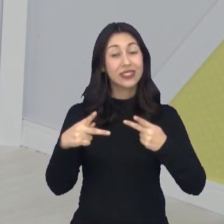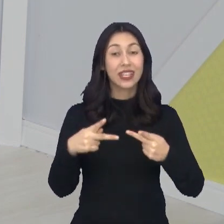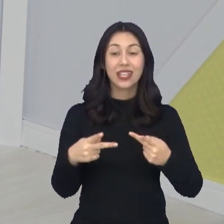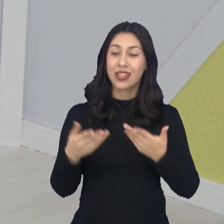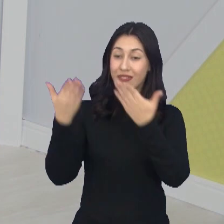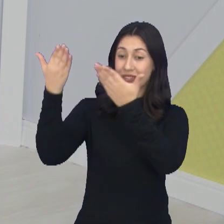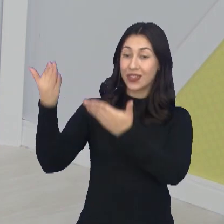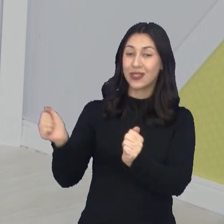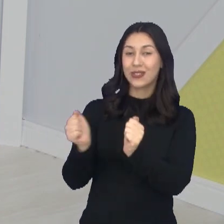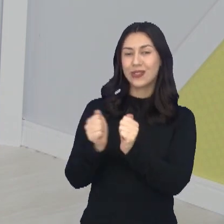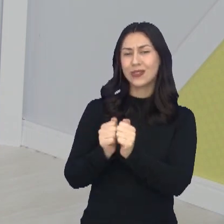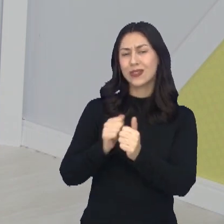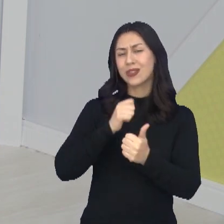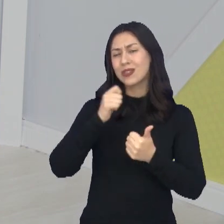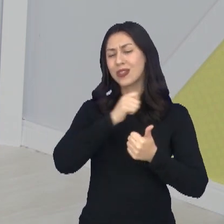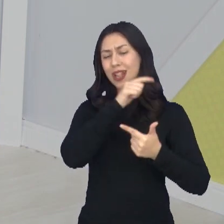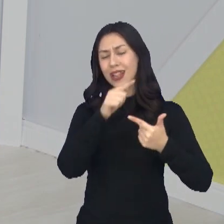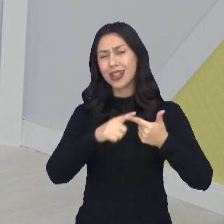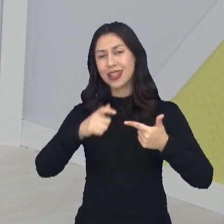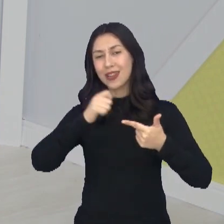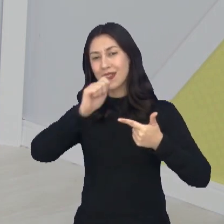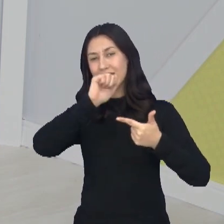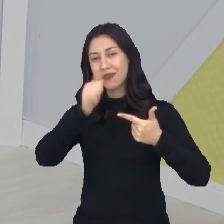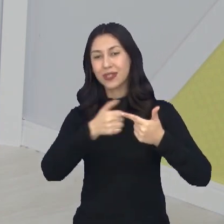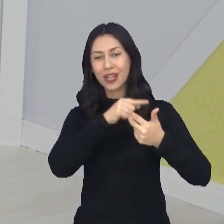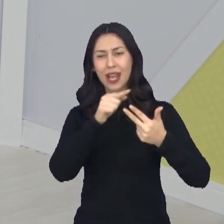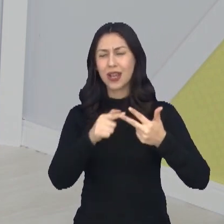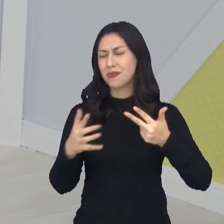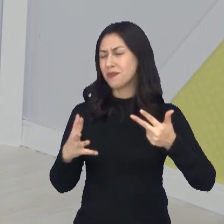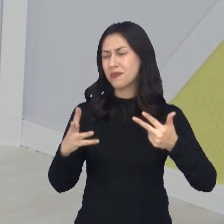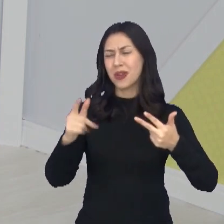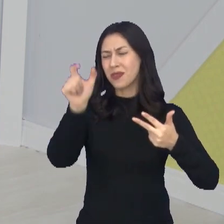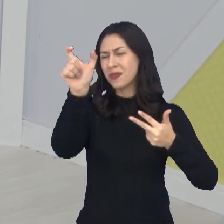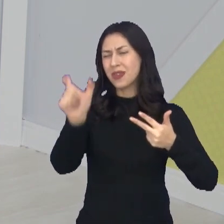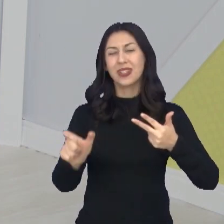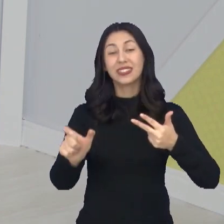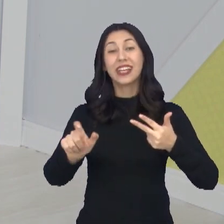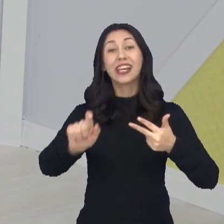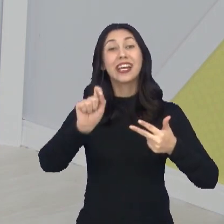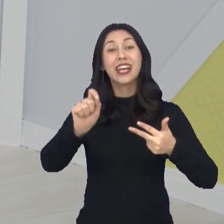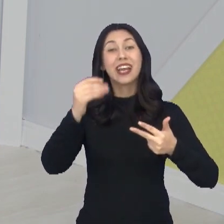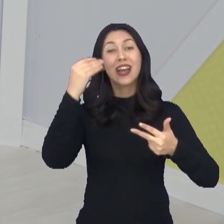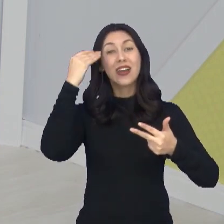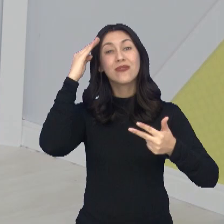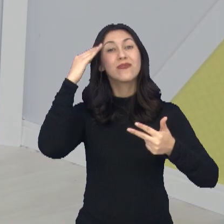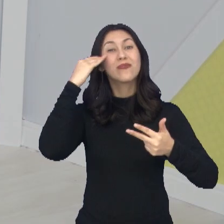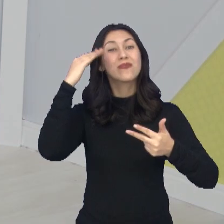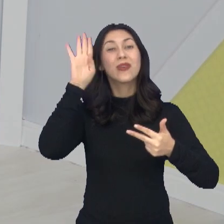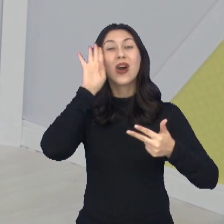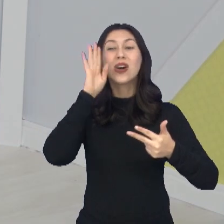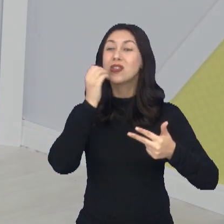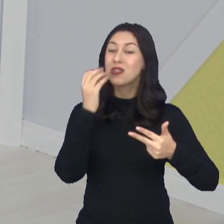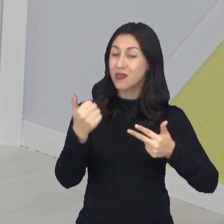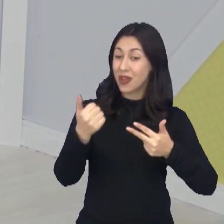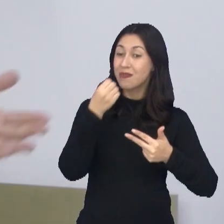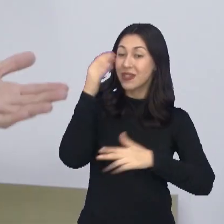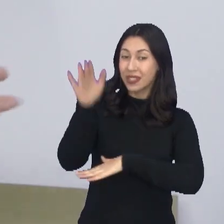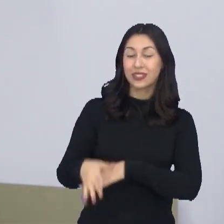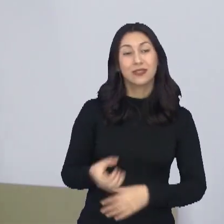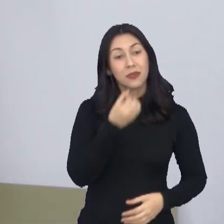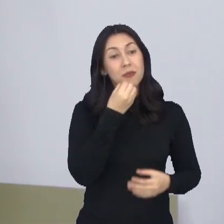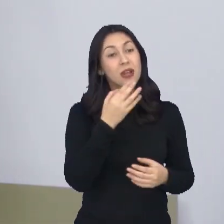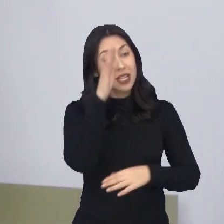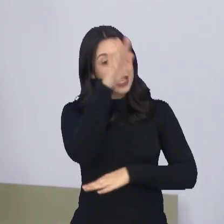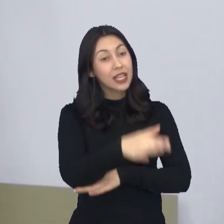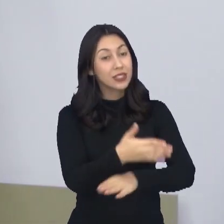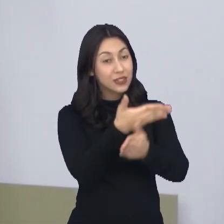ele, jornalista, repórter esportivo, gente da melhor qualidade, o nosso querido Bruno Castilho. Tudo bem, Brunão? Boa tarde. Boa tarde,